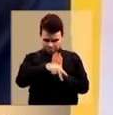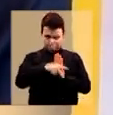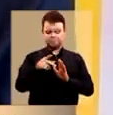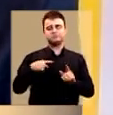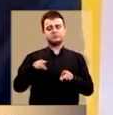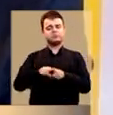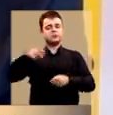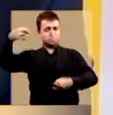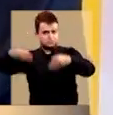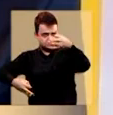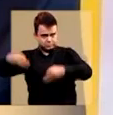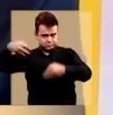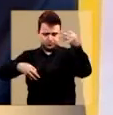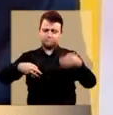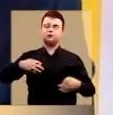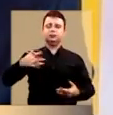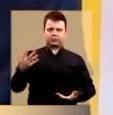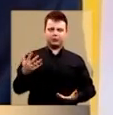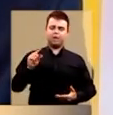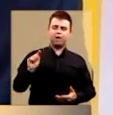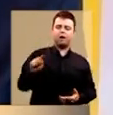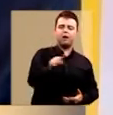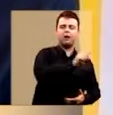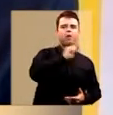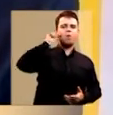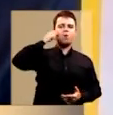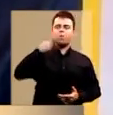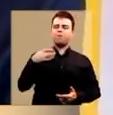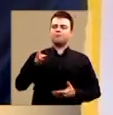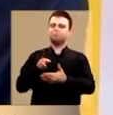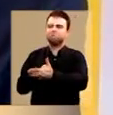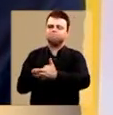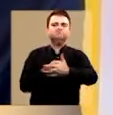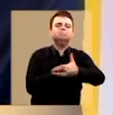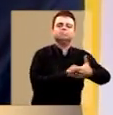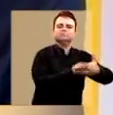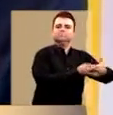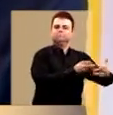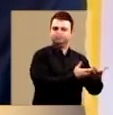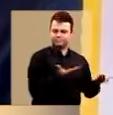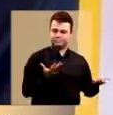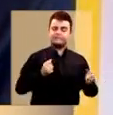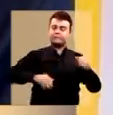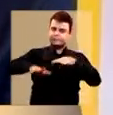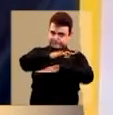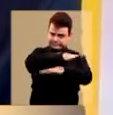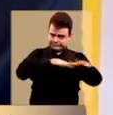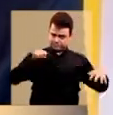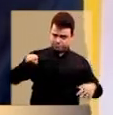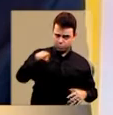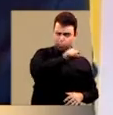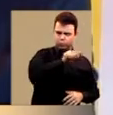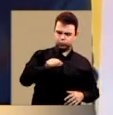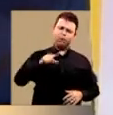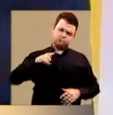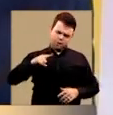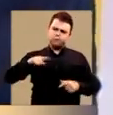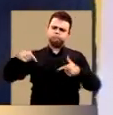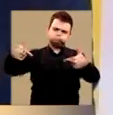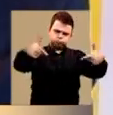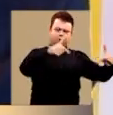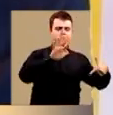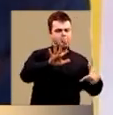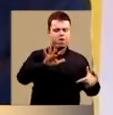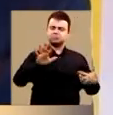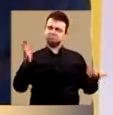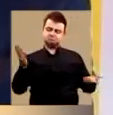o poder público de uma maneira geral, nós racionalizamos esse sistema. O que significa dizer que esse sistema vai funcionar independentemente